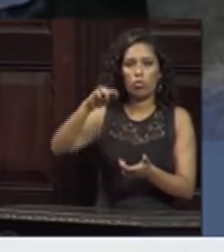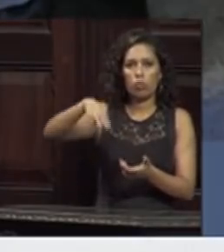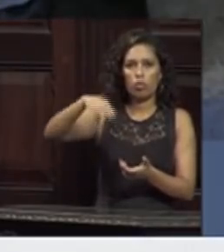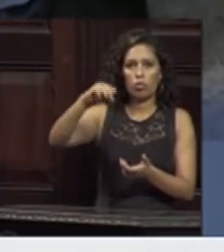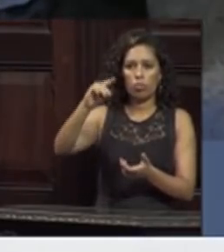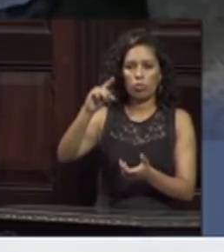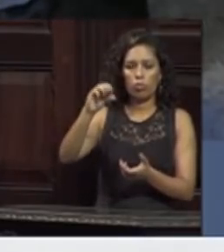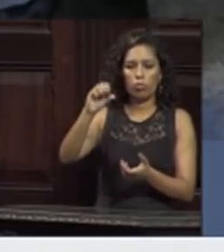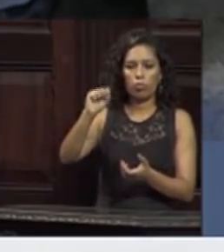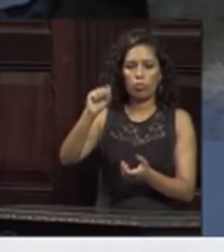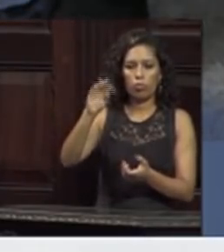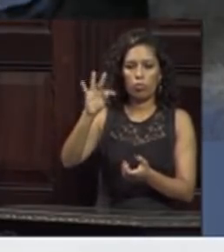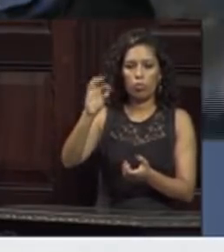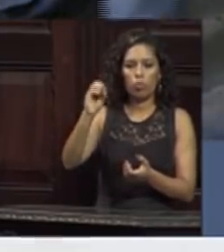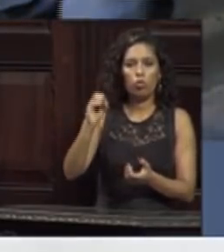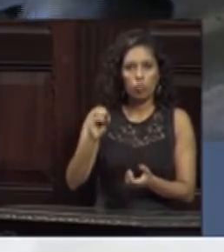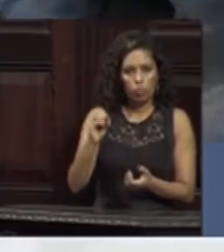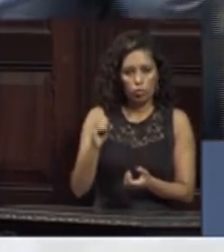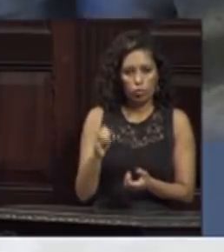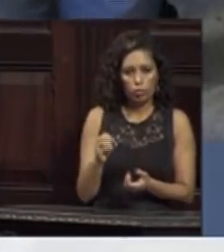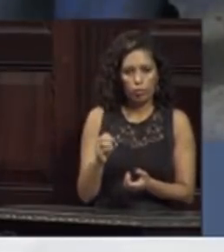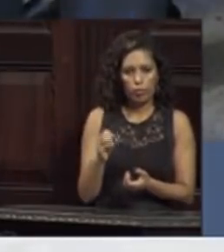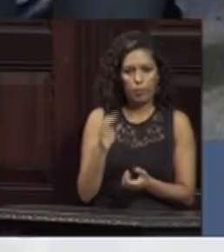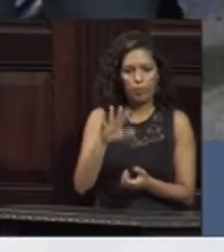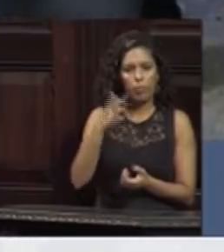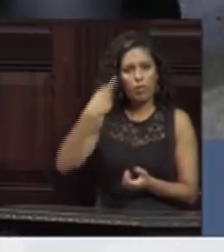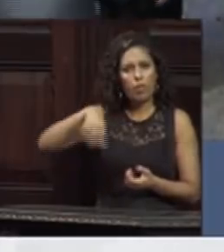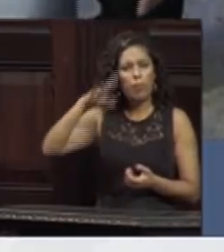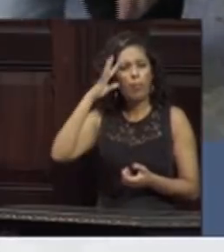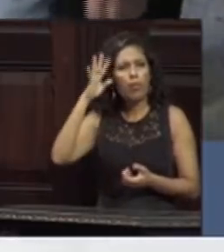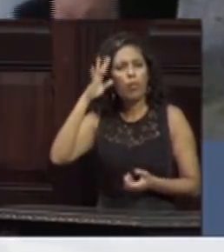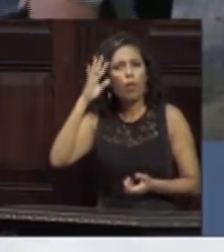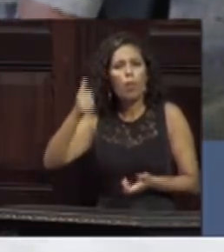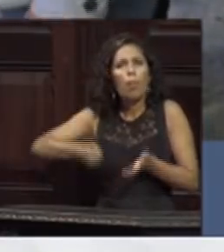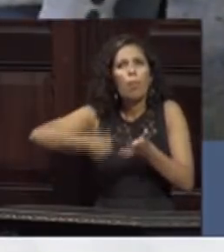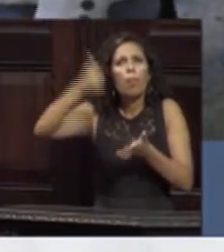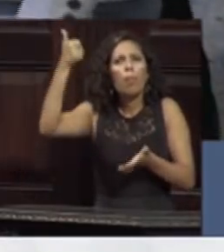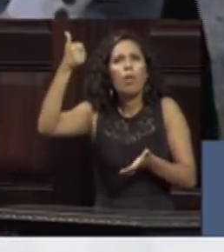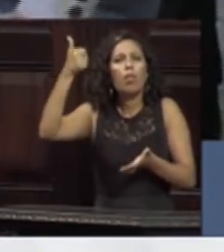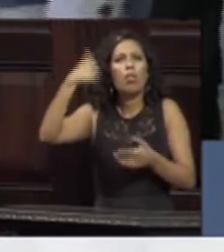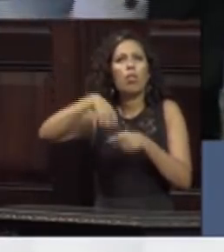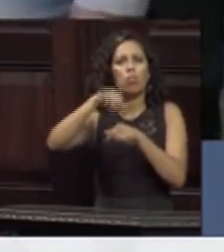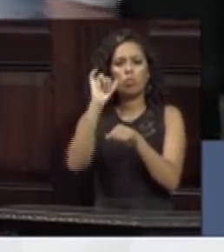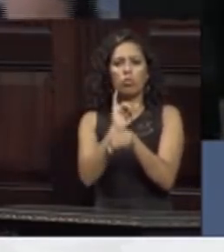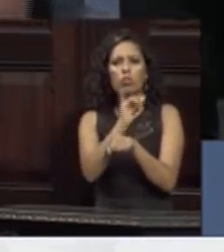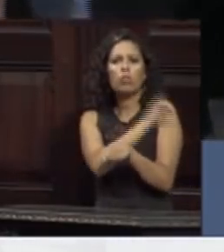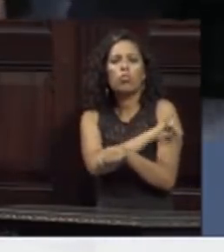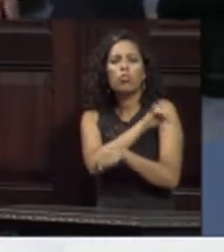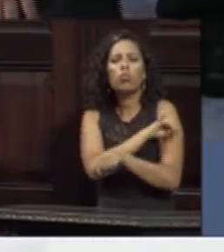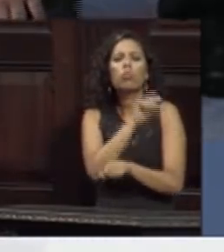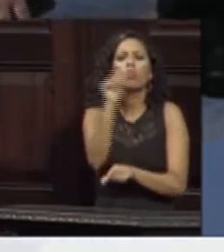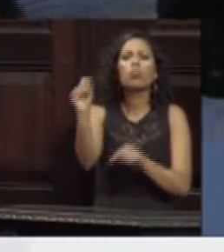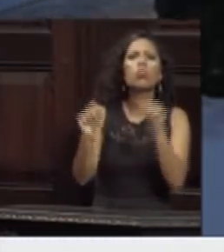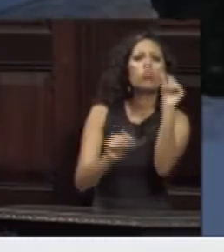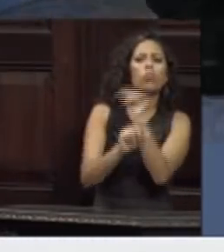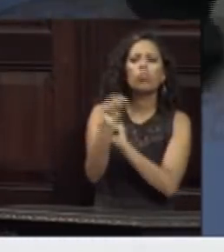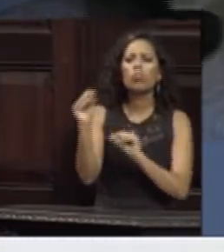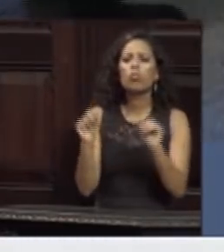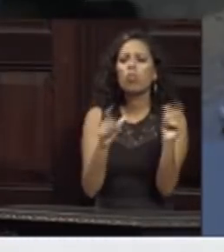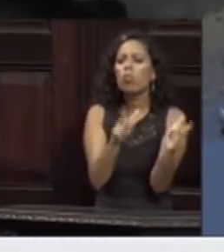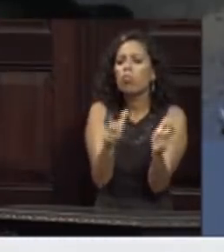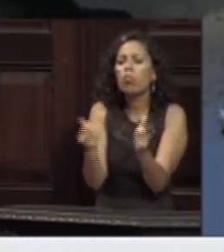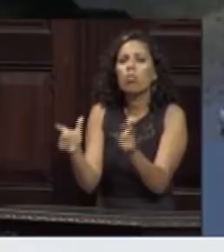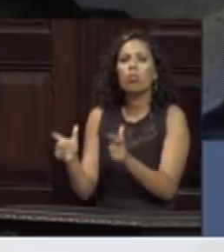parlamento estadual, qual é o melhor cenário para o Rio de Janeiro? Onde está o melhor benefício para o Rio de Janeiro?